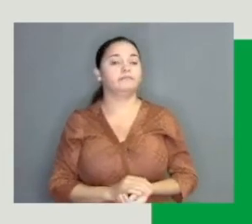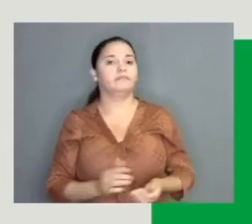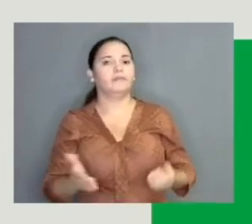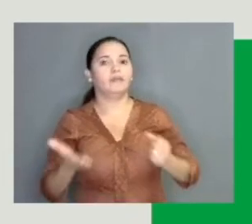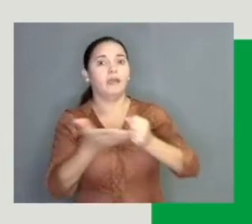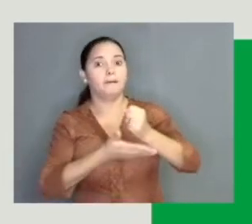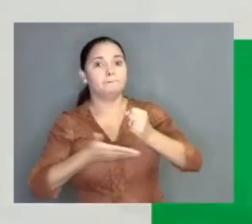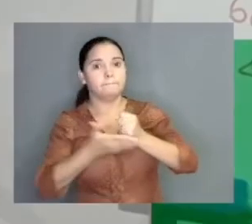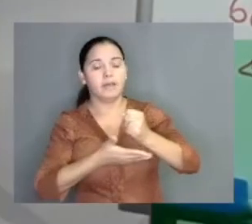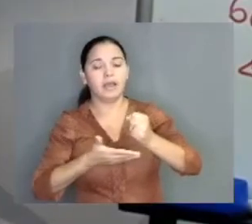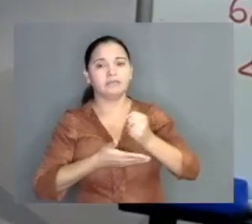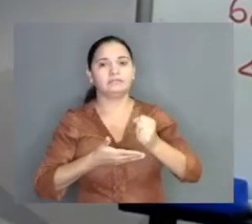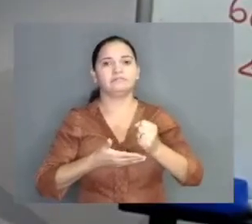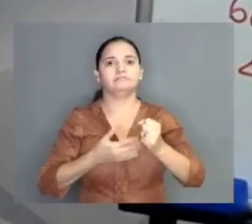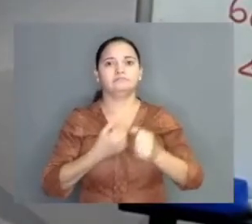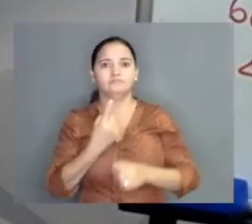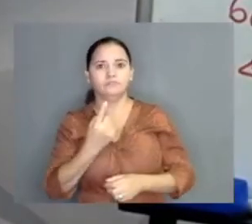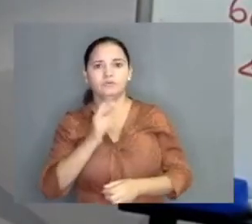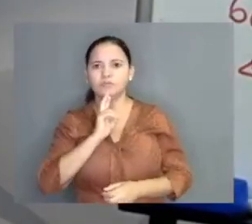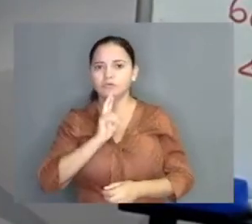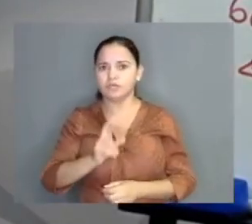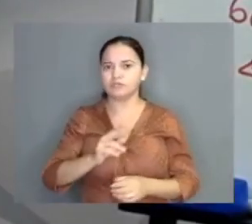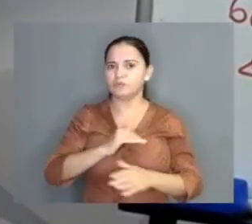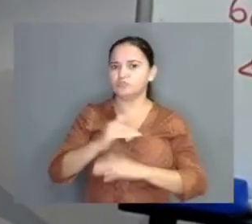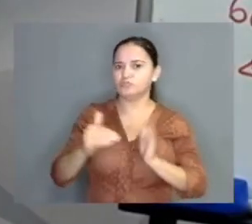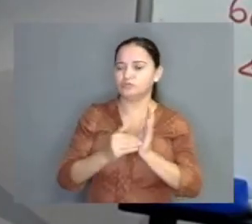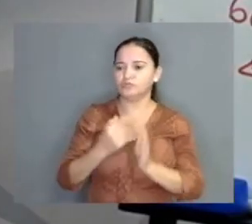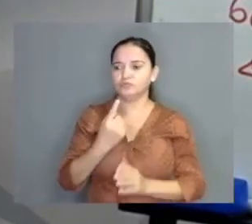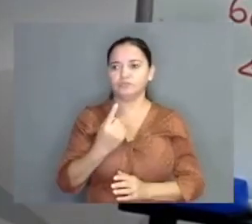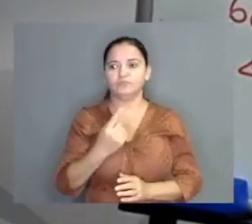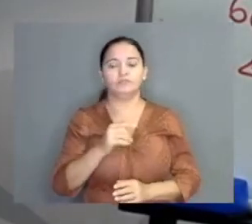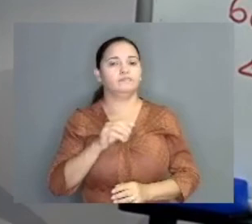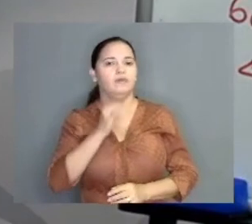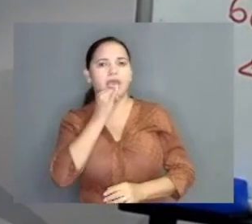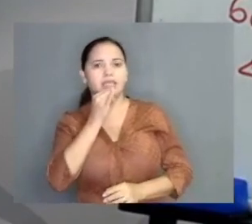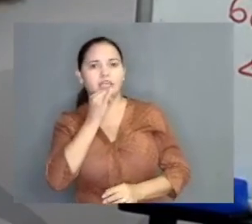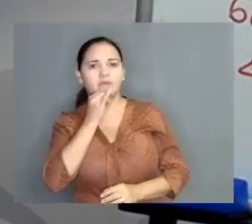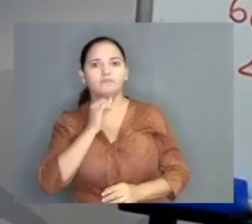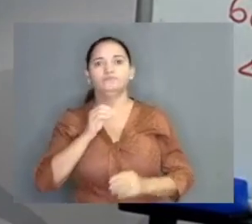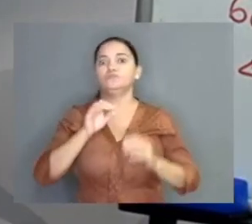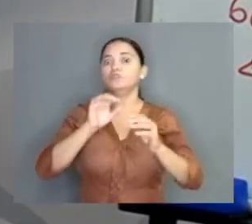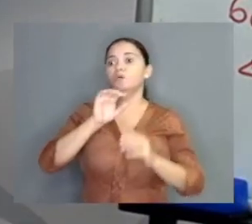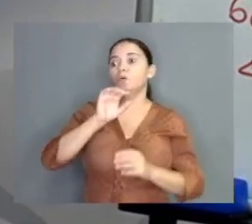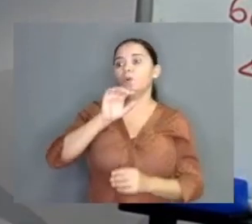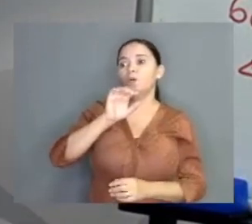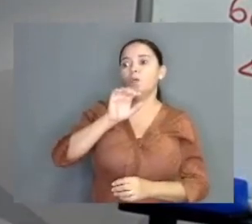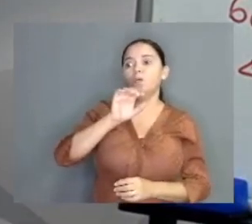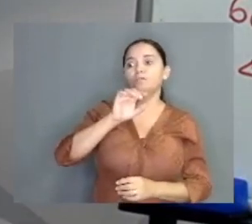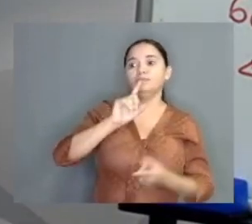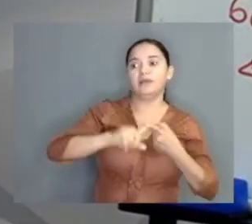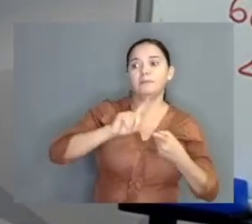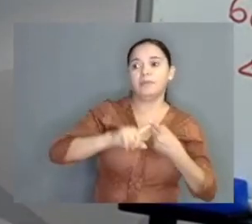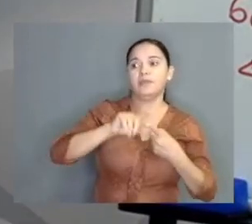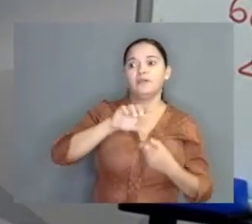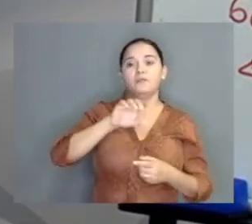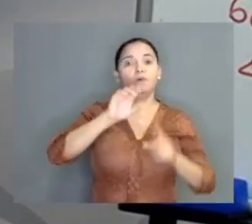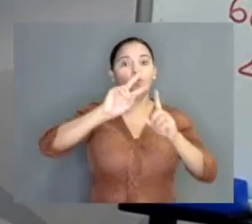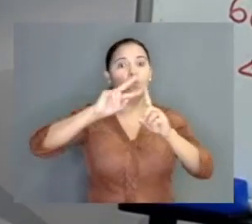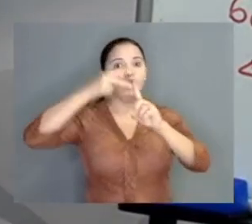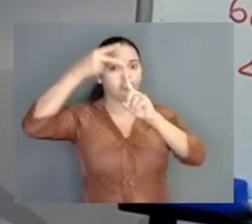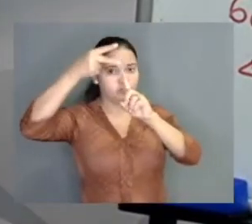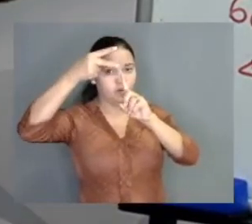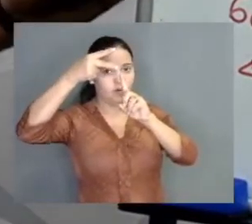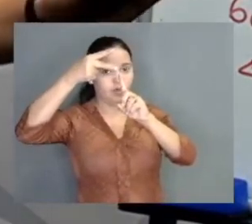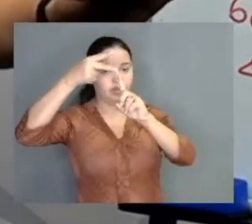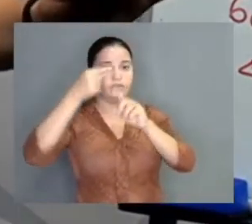1. Beleza? Se o expoente for 1, não tem estresse, porque o resultado é a própria base. Repetiu